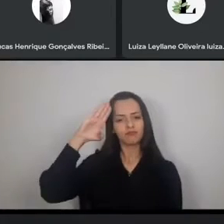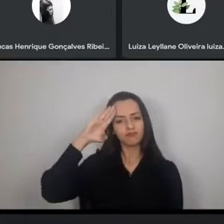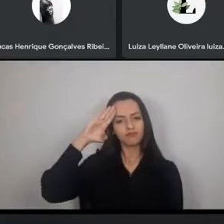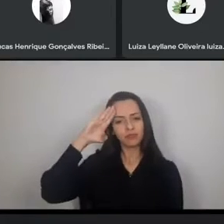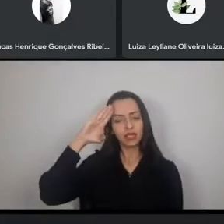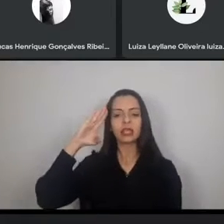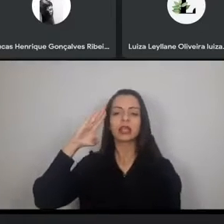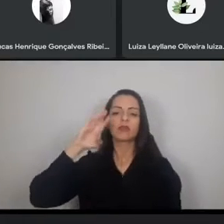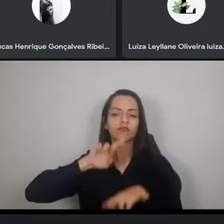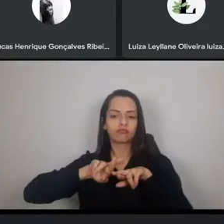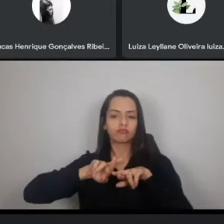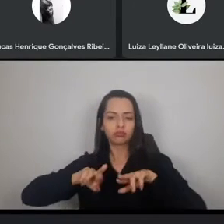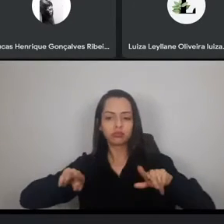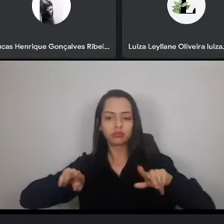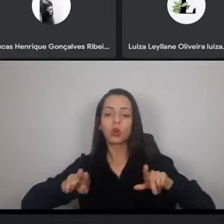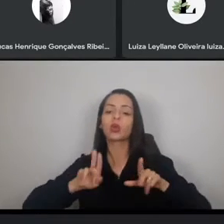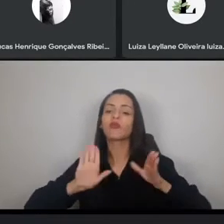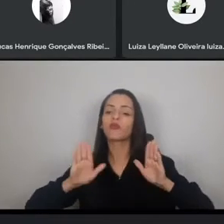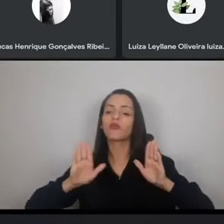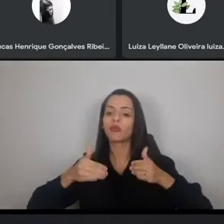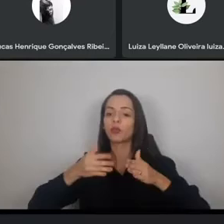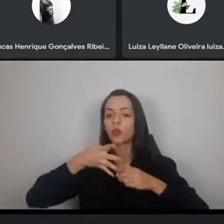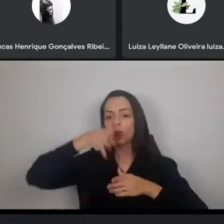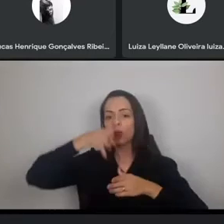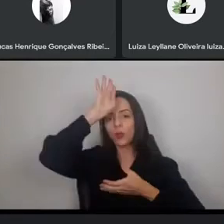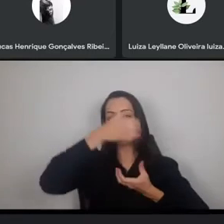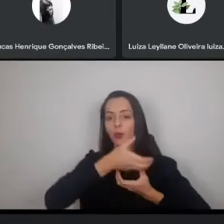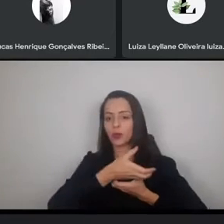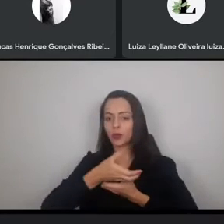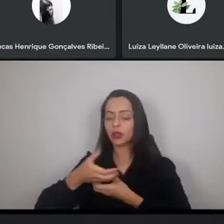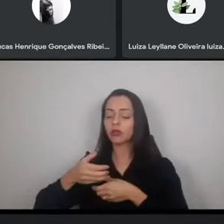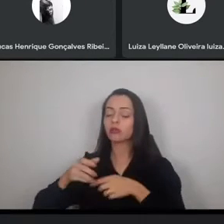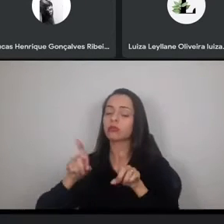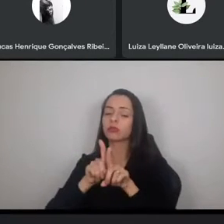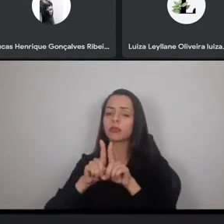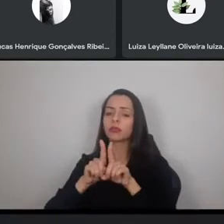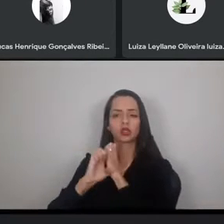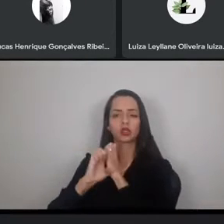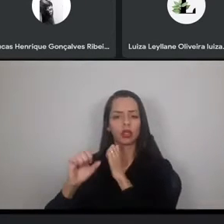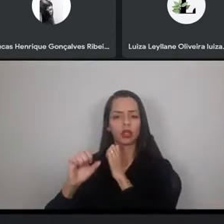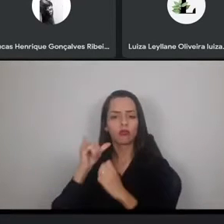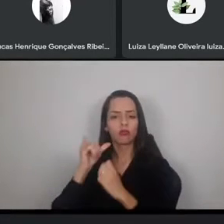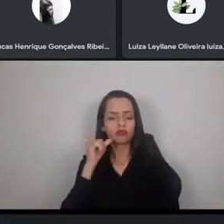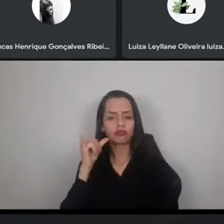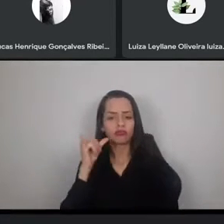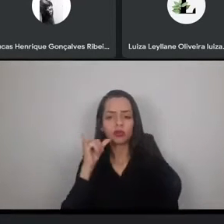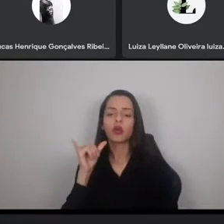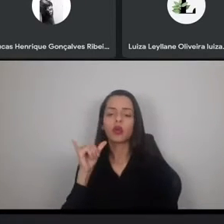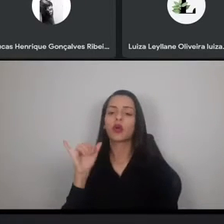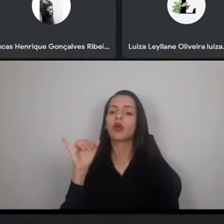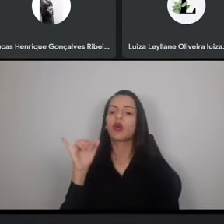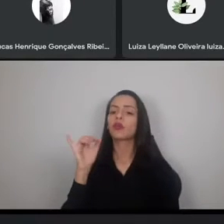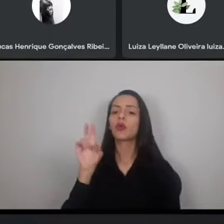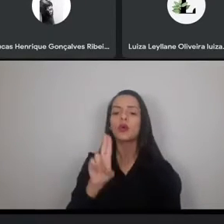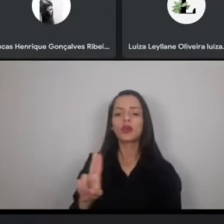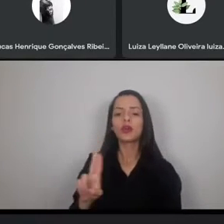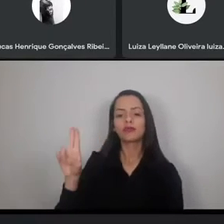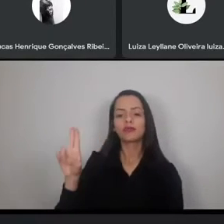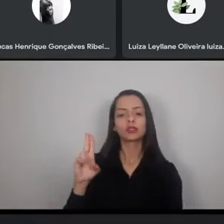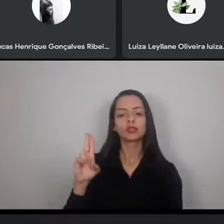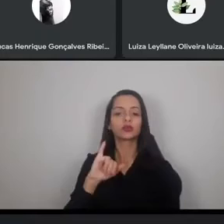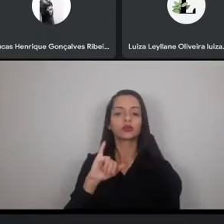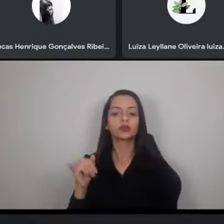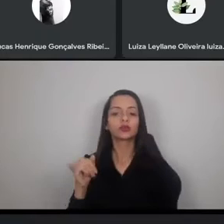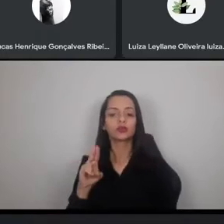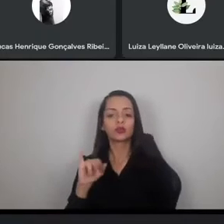Corpo de Bombeiros Militar de Minas Gerais. Também sou engenheiro eletricista pela Universidade Federal de Juiz de Fora.